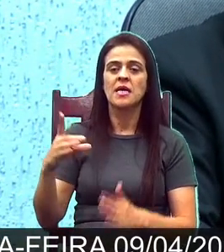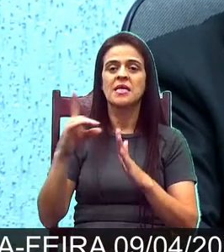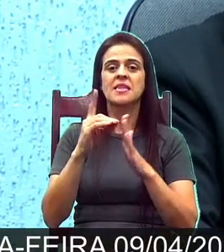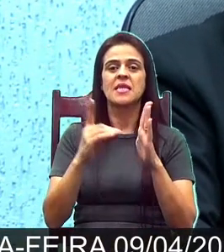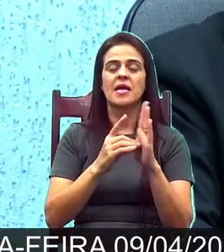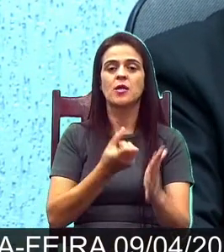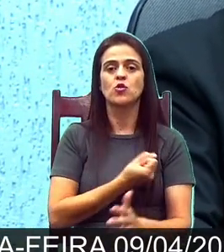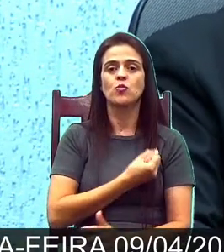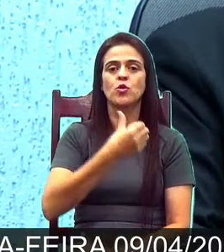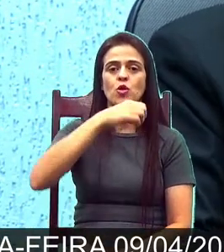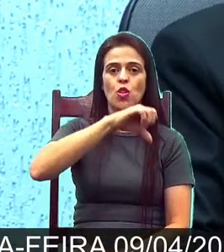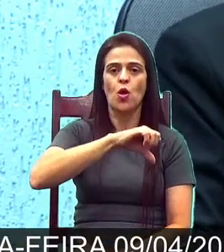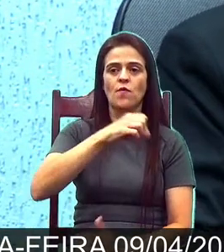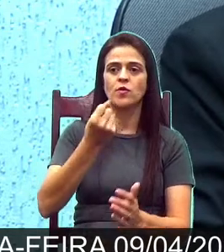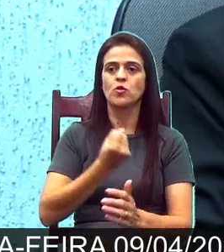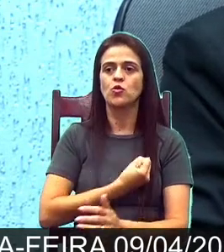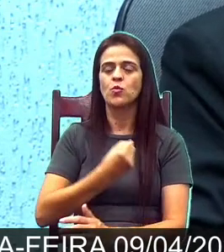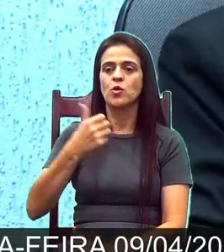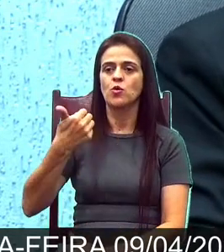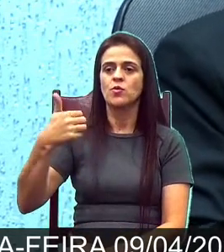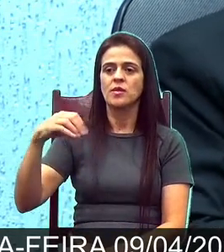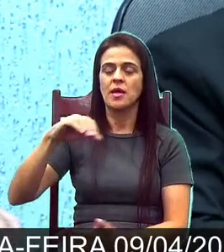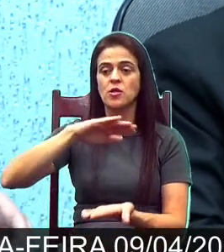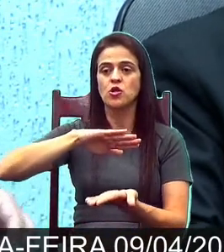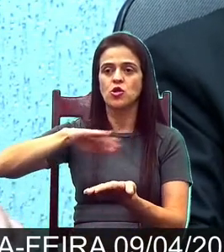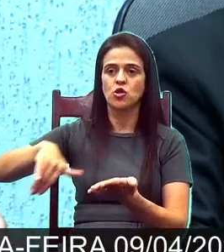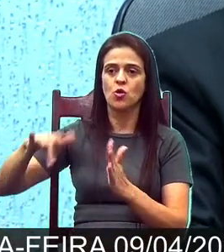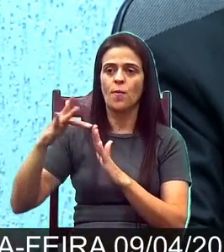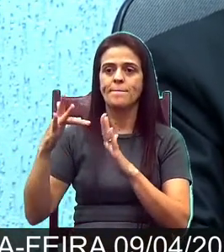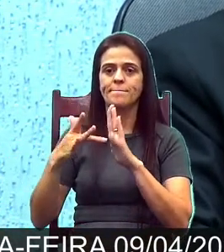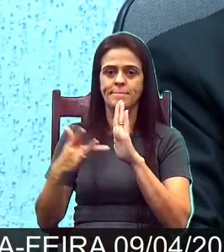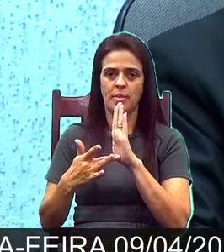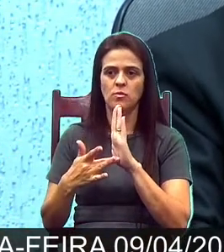número 9 e 10 foram retirados da pauta.